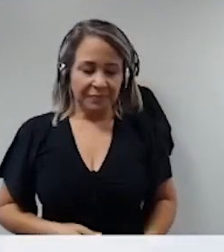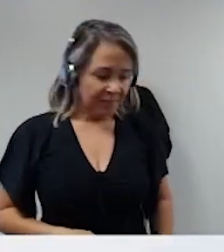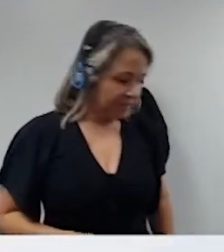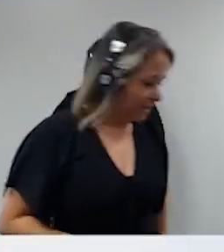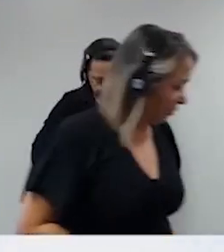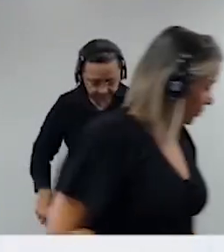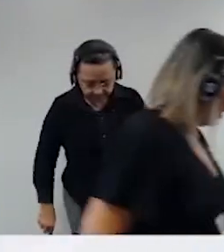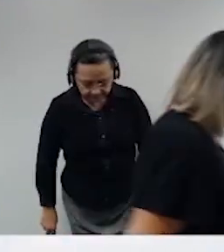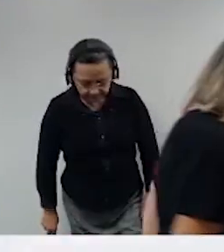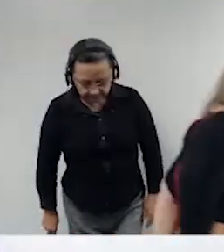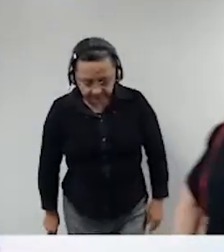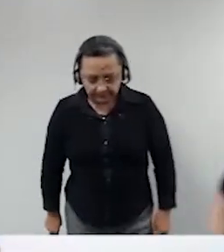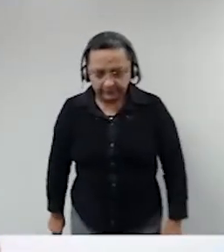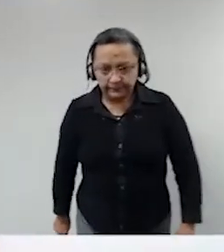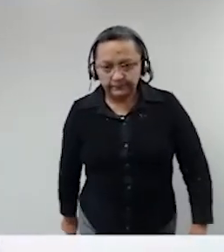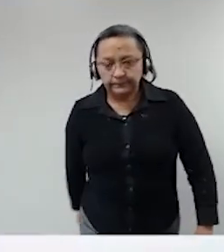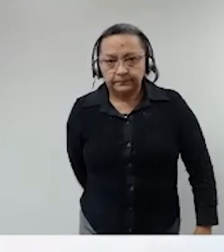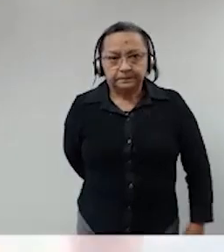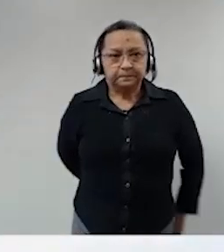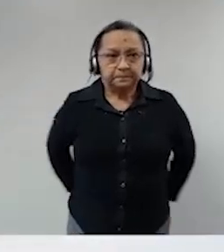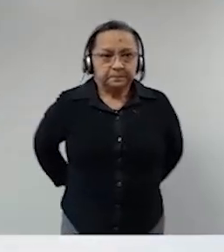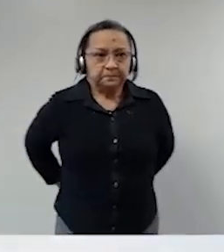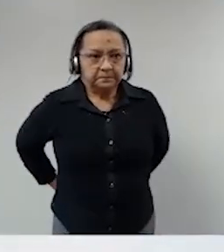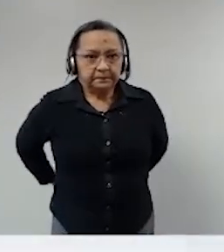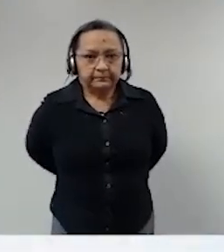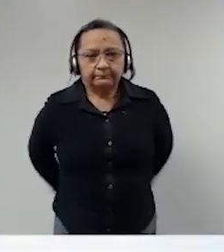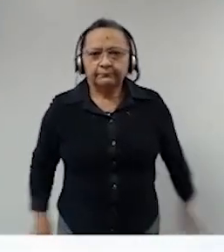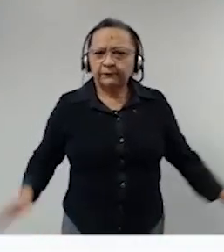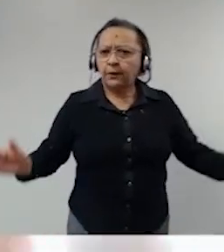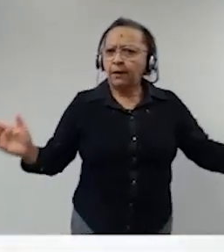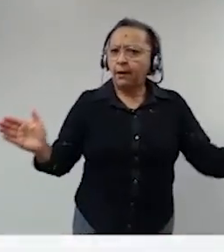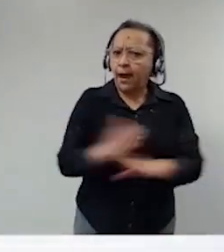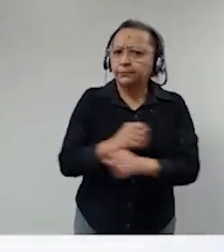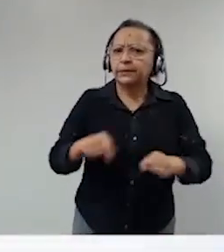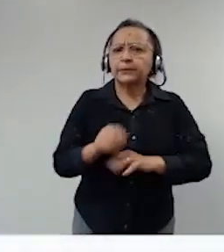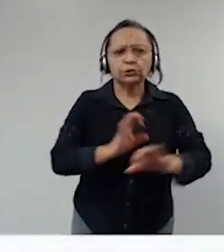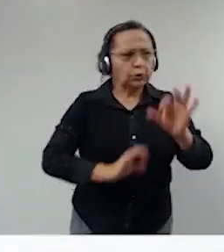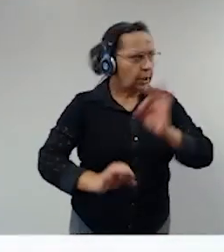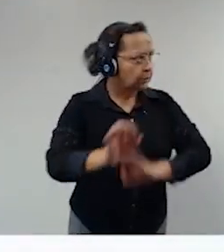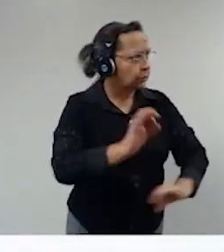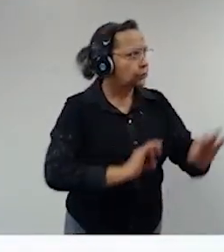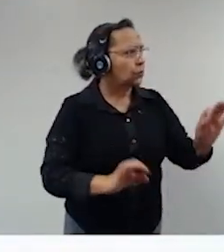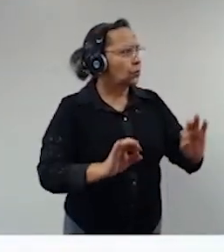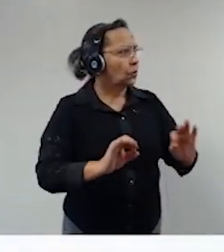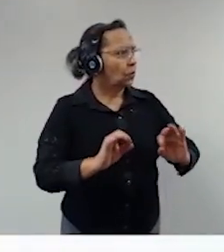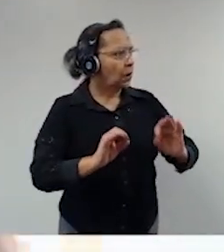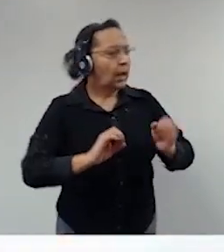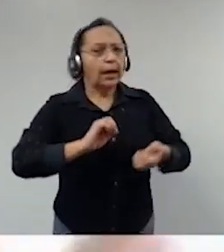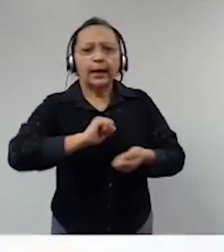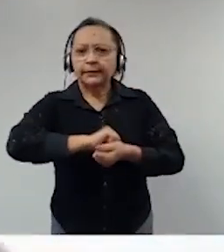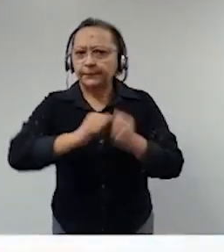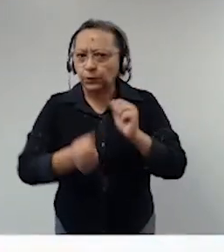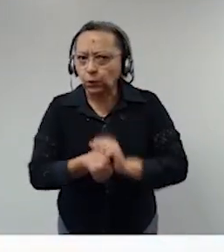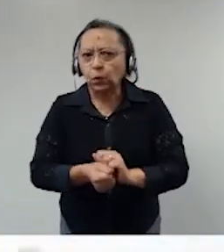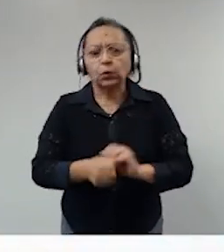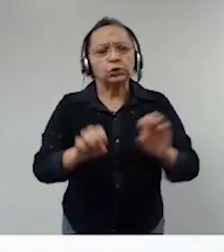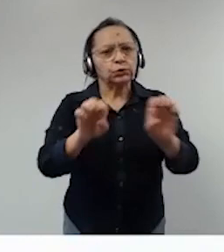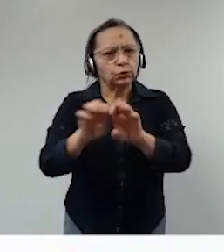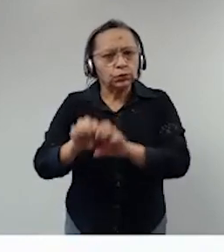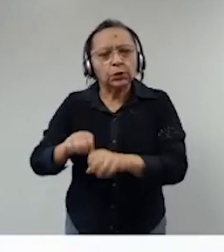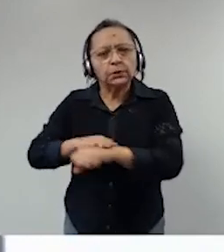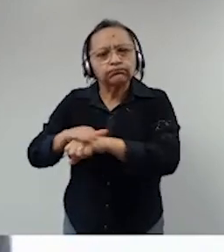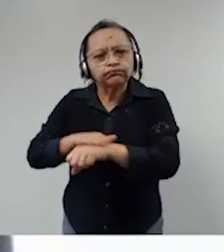judiciário rapidamente também se organizou para atender as companhias, para atender as pessoas que precisavam, né, conversar com os